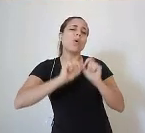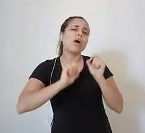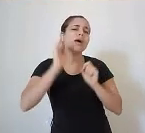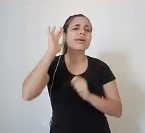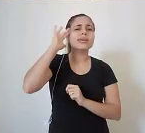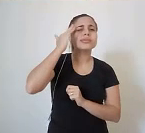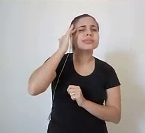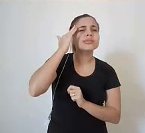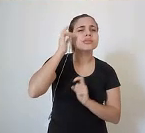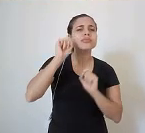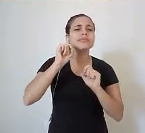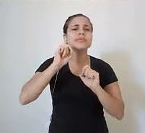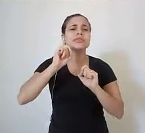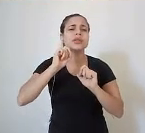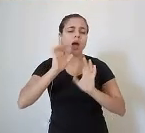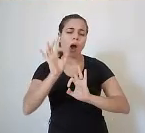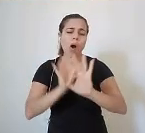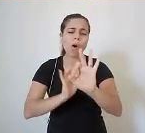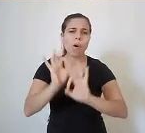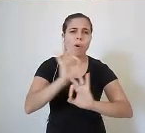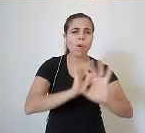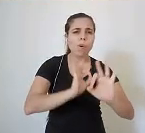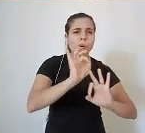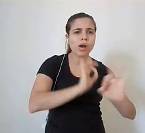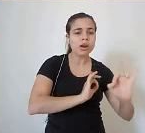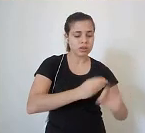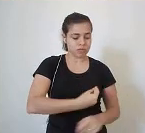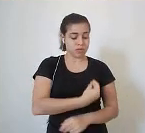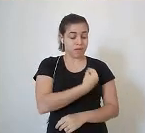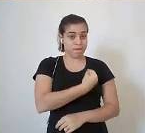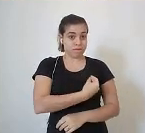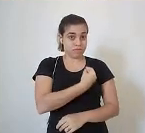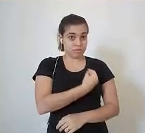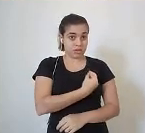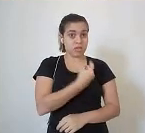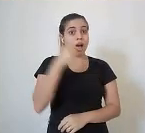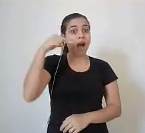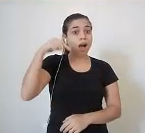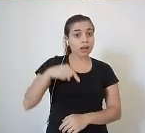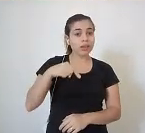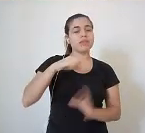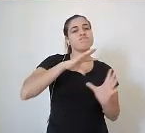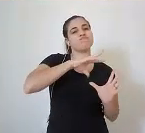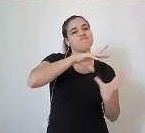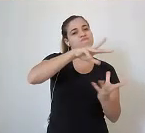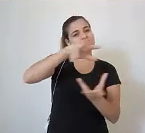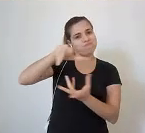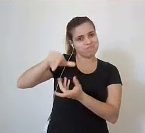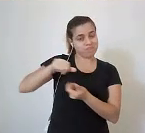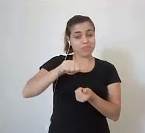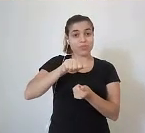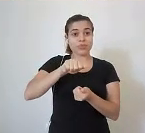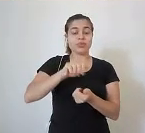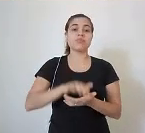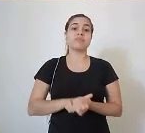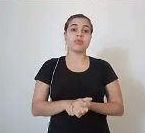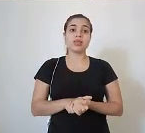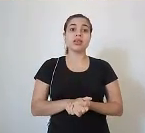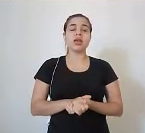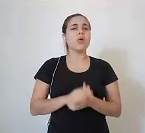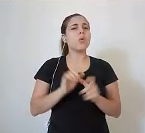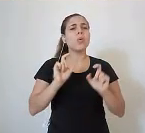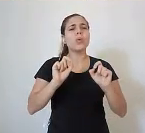Vamos começar então entendendo quais os níveis de organização da vida, né, no planeta